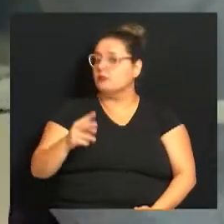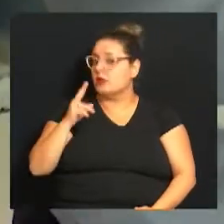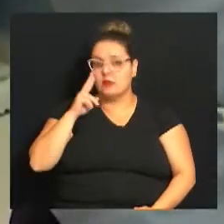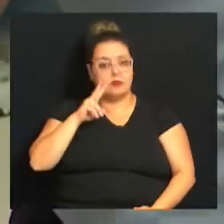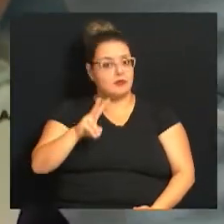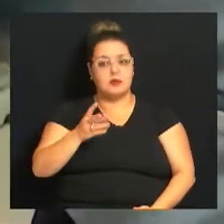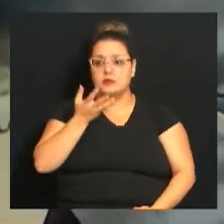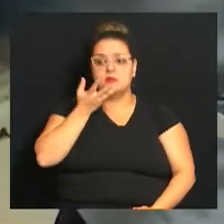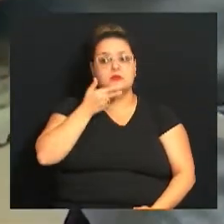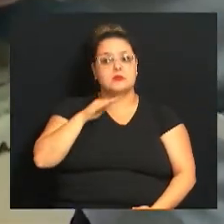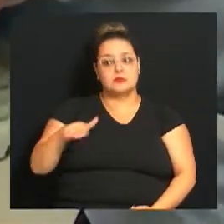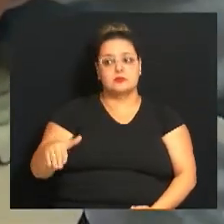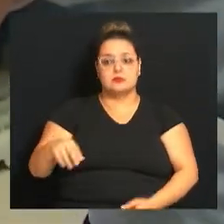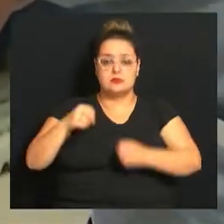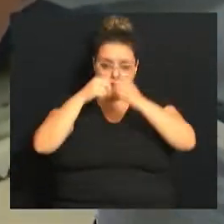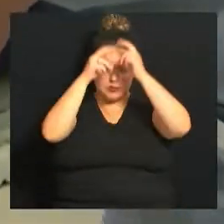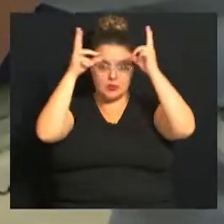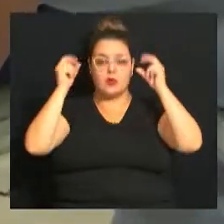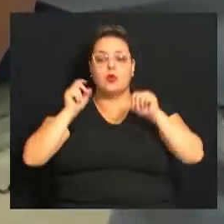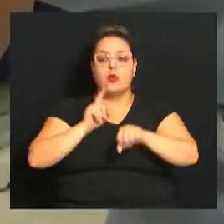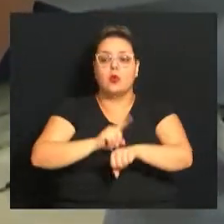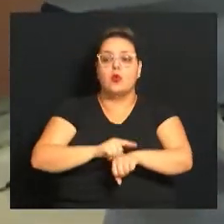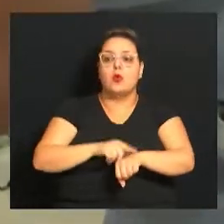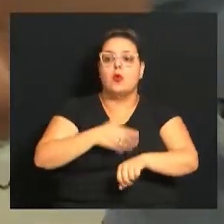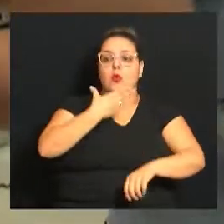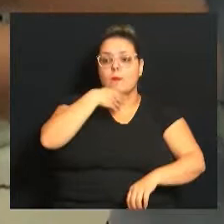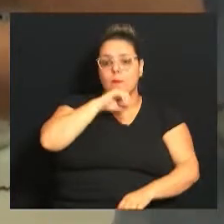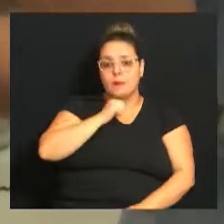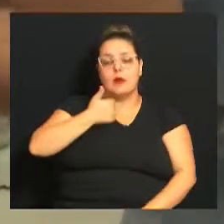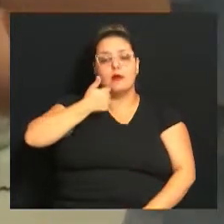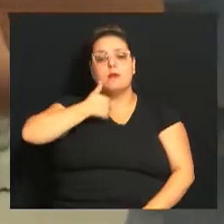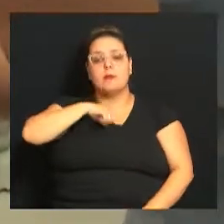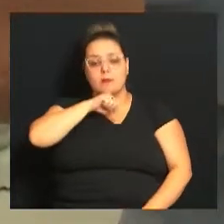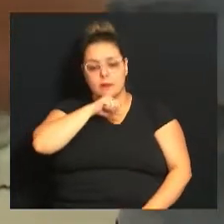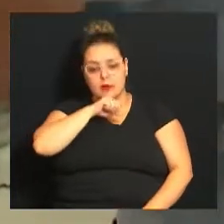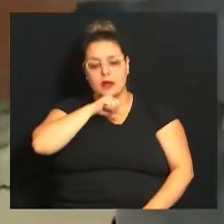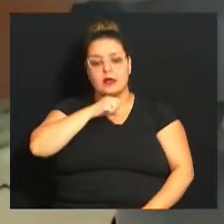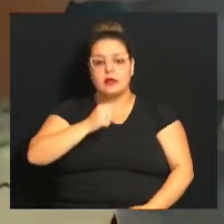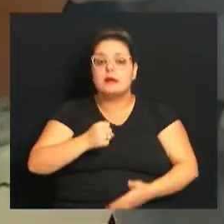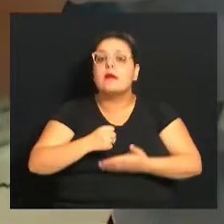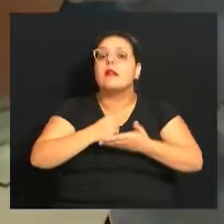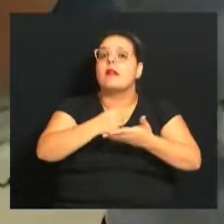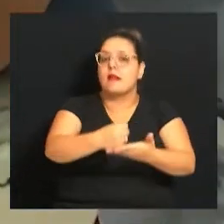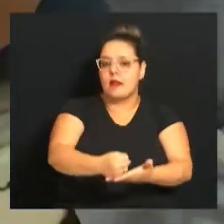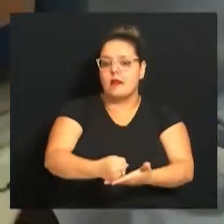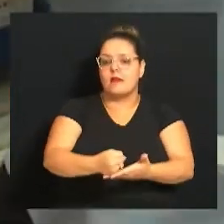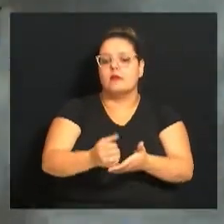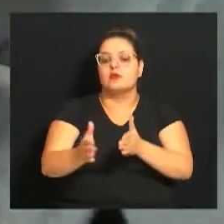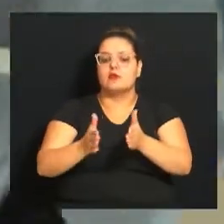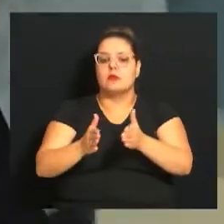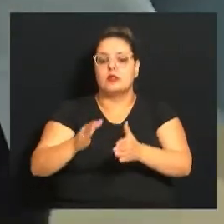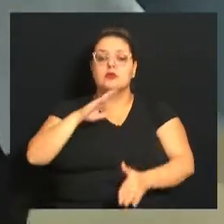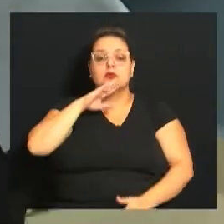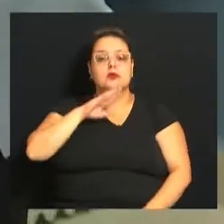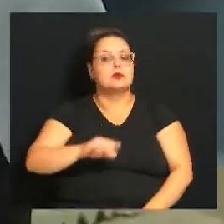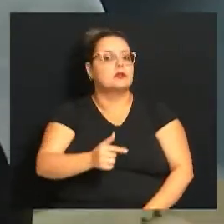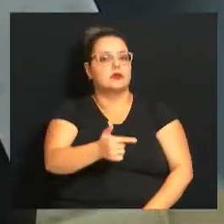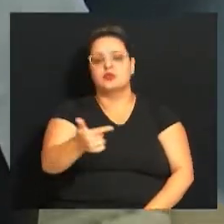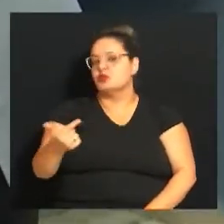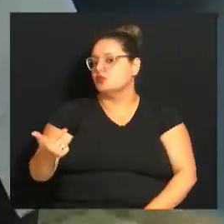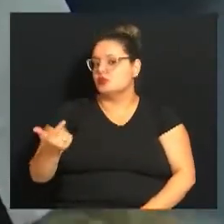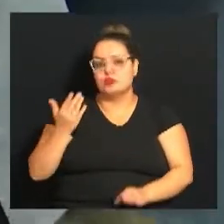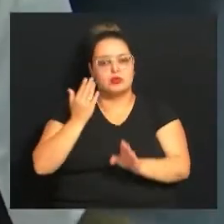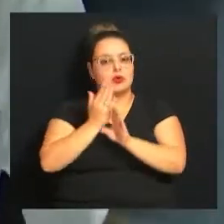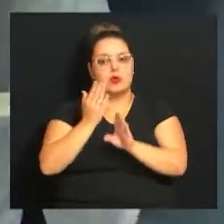as enfermeiras, o horário em que os pais levam é mais o período da tarde por conta do horário escolar, então não tivemos a sorte de perguntar